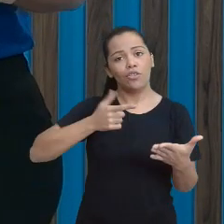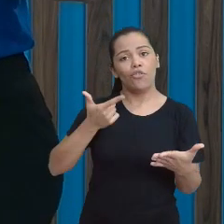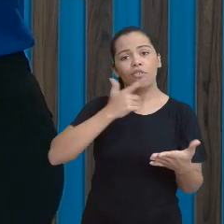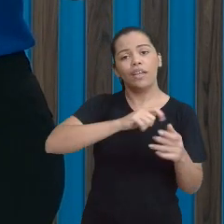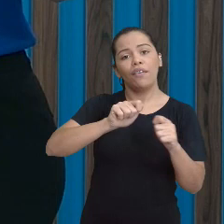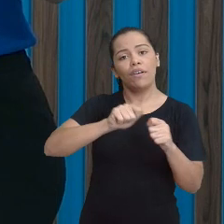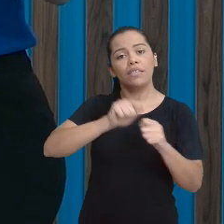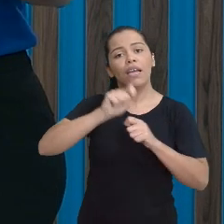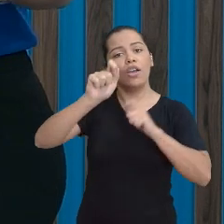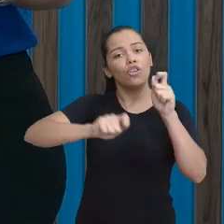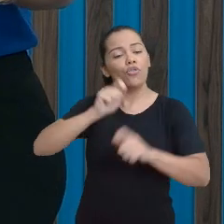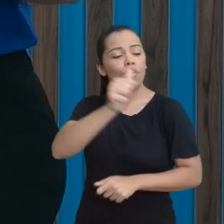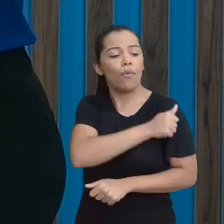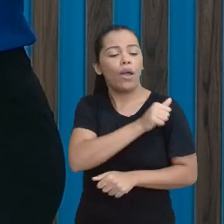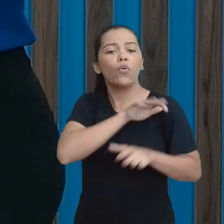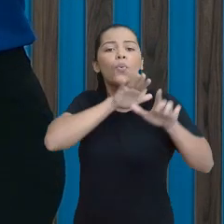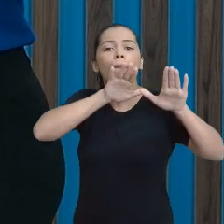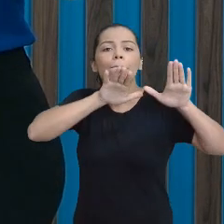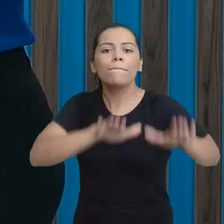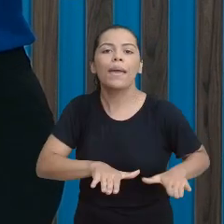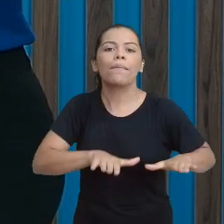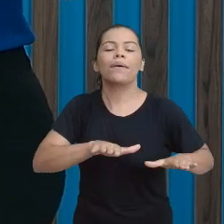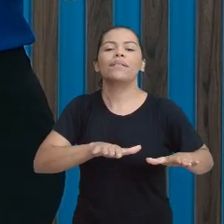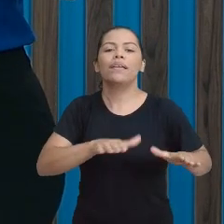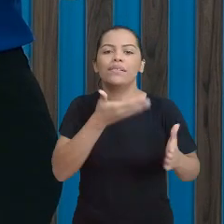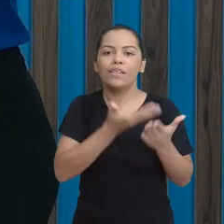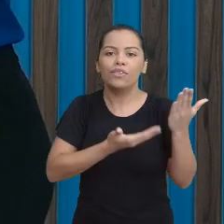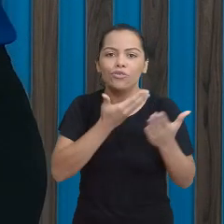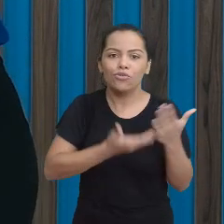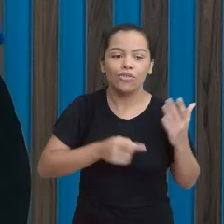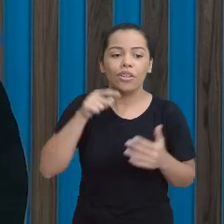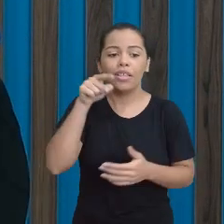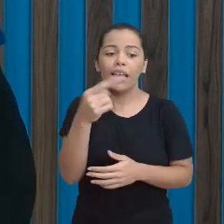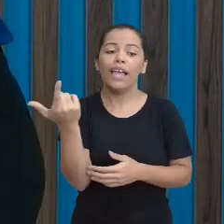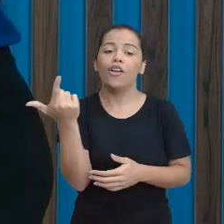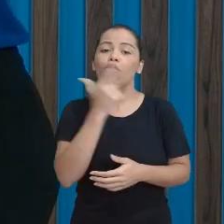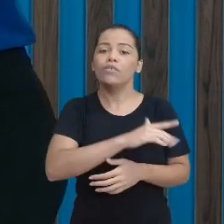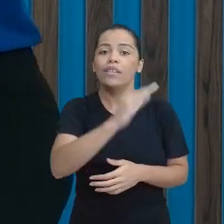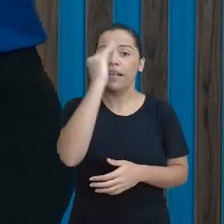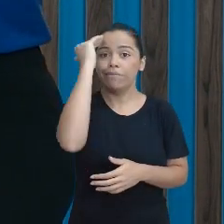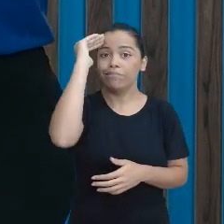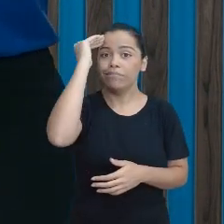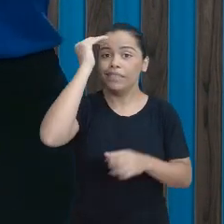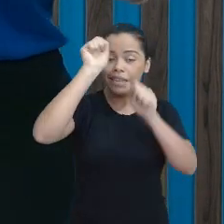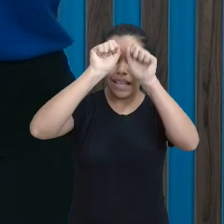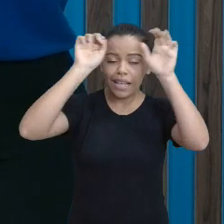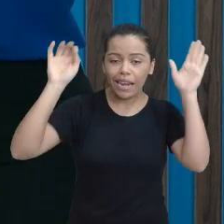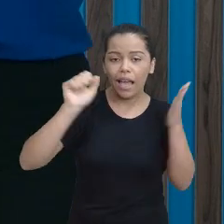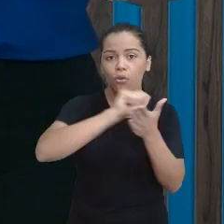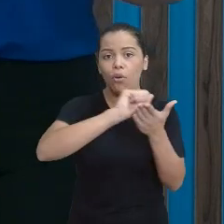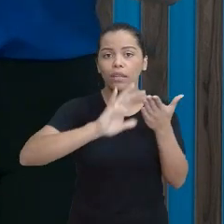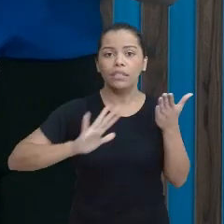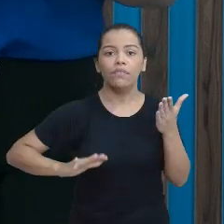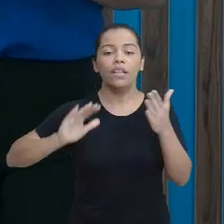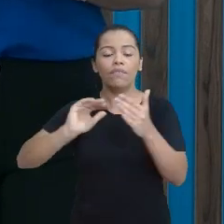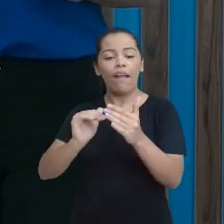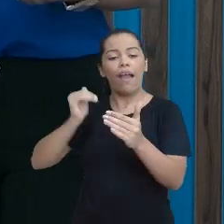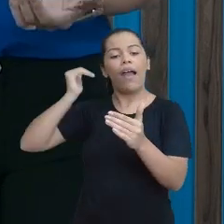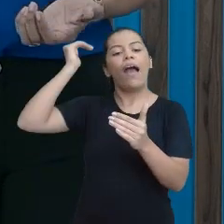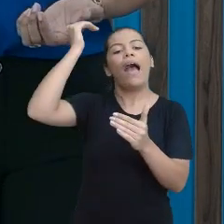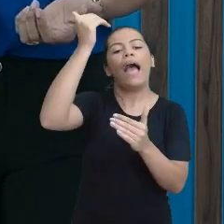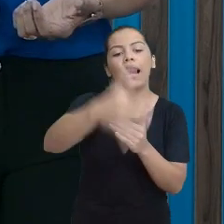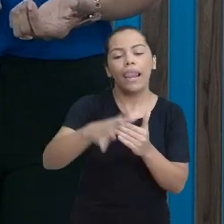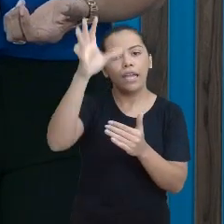parte, que ele persista e que ele entenda a atividade como algo que vai além só dos ganhos relacionados